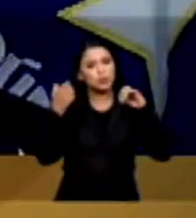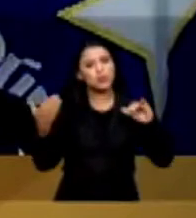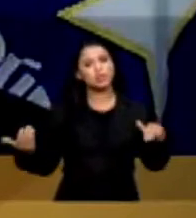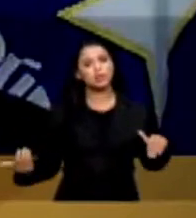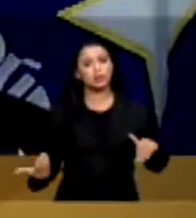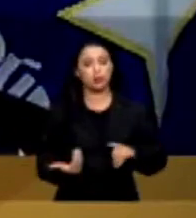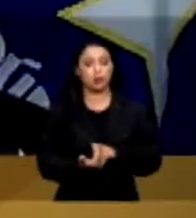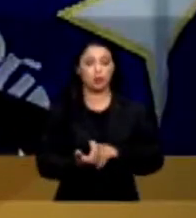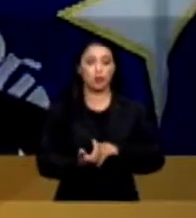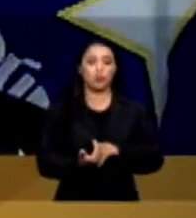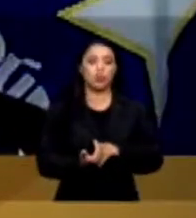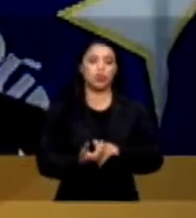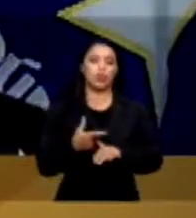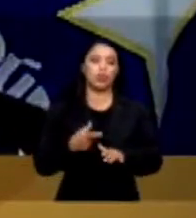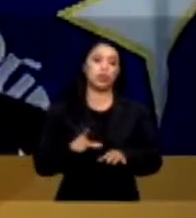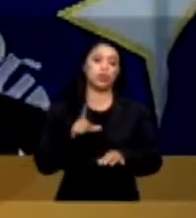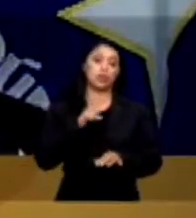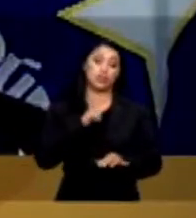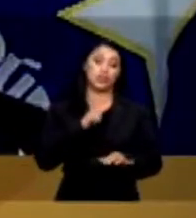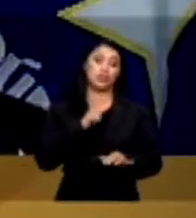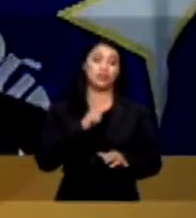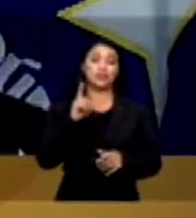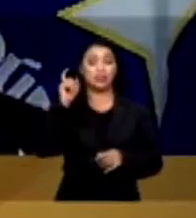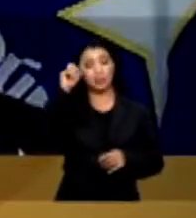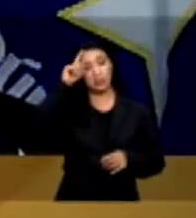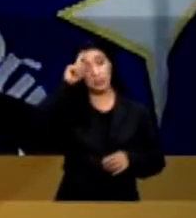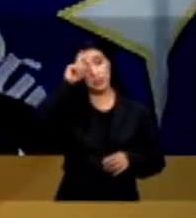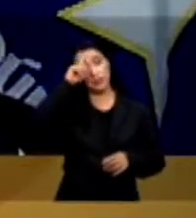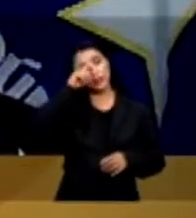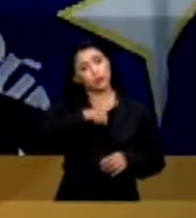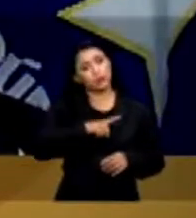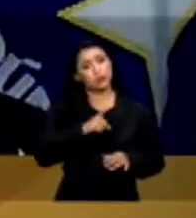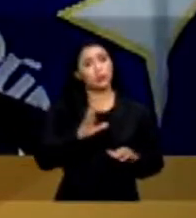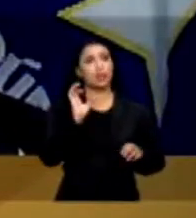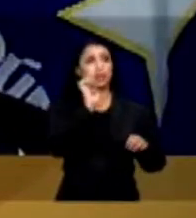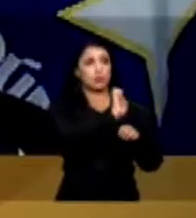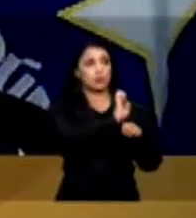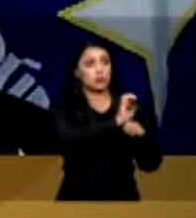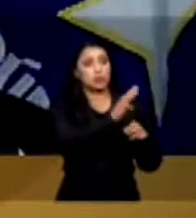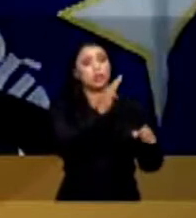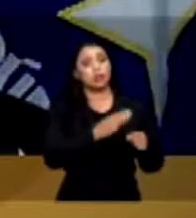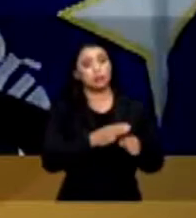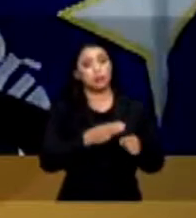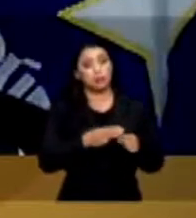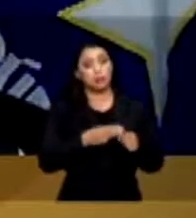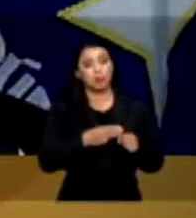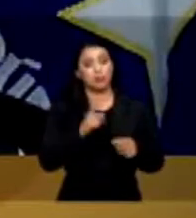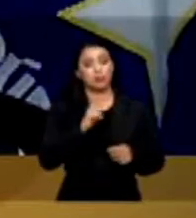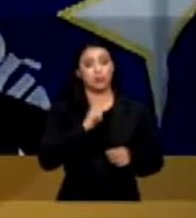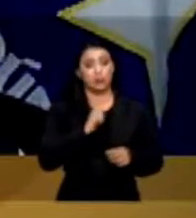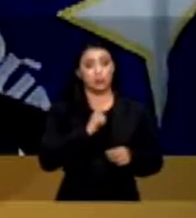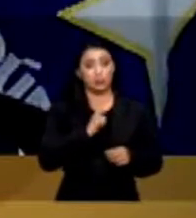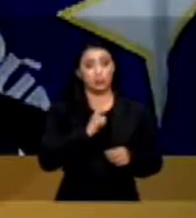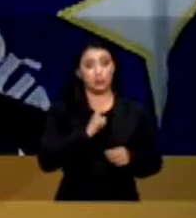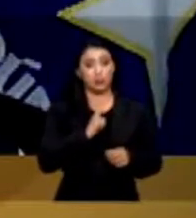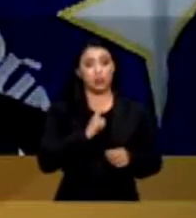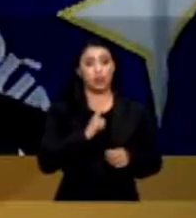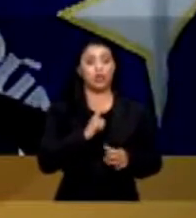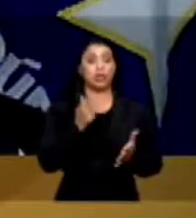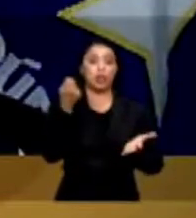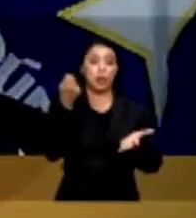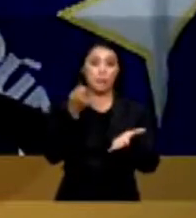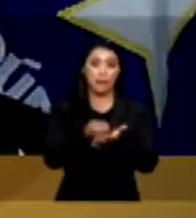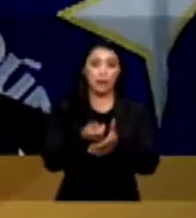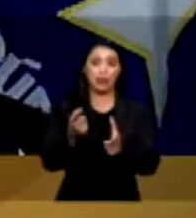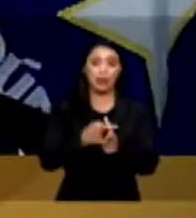Nacional diante da dificuldade dos entes federativos e promoverem a adequada liquidação de seus